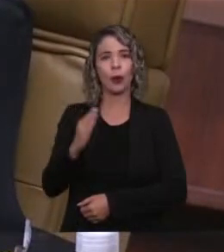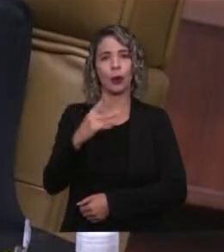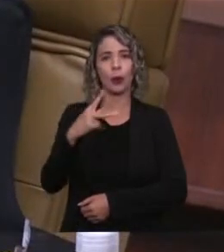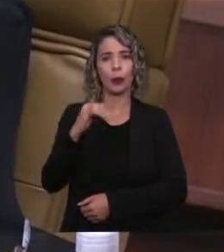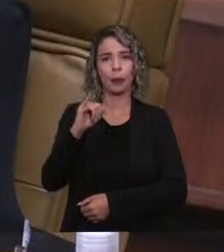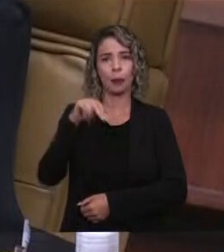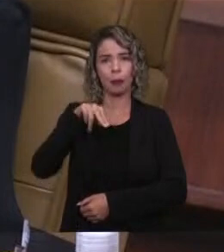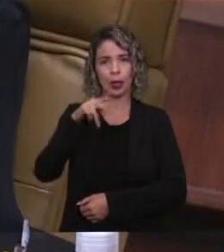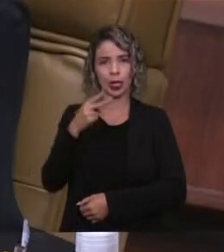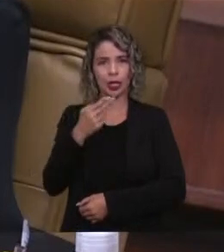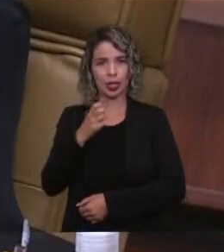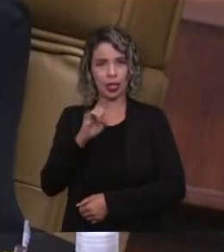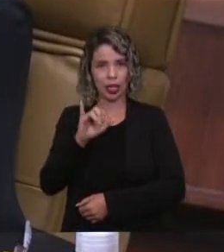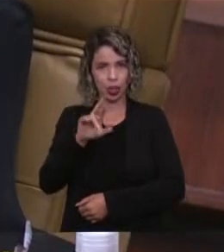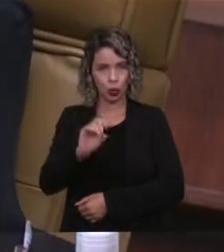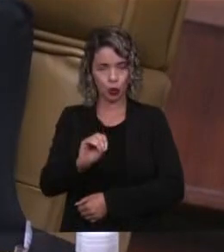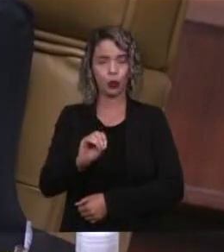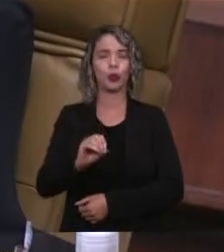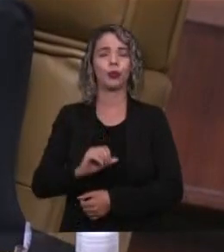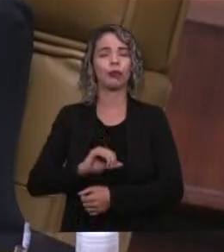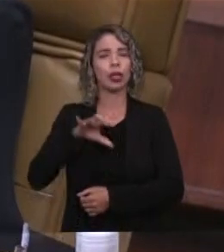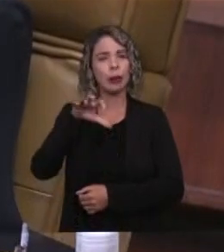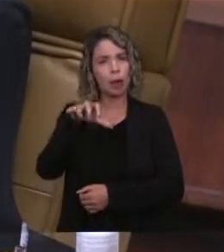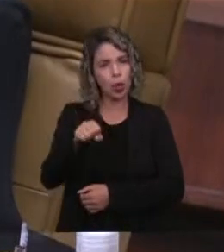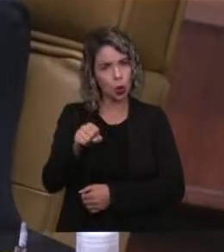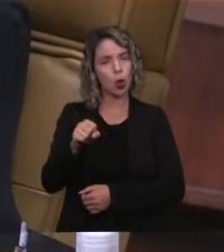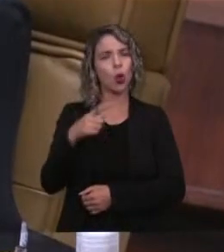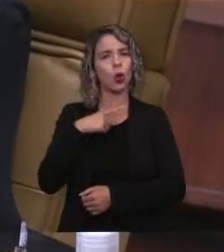de busca e apreensão.